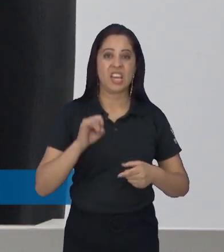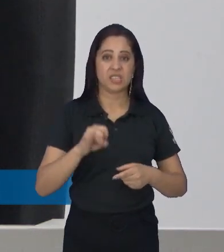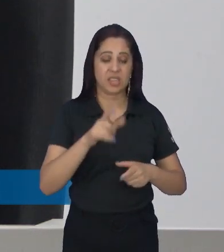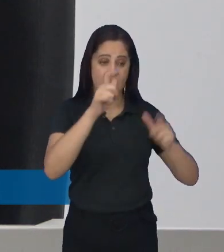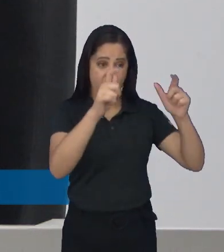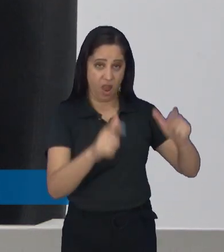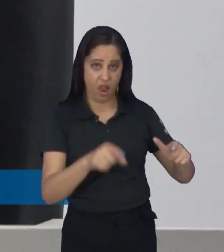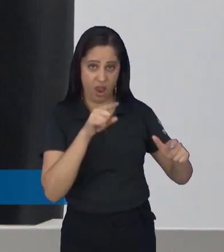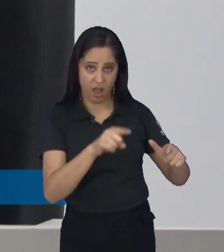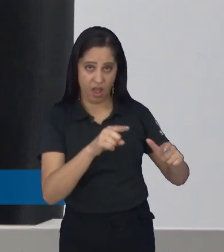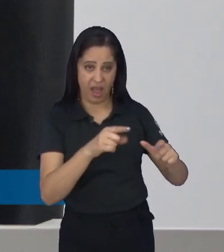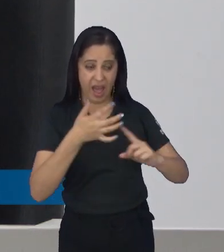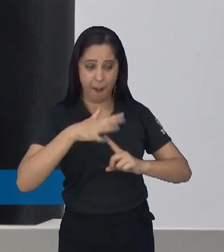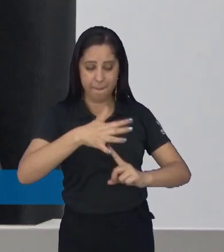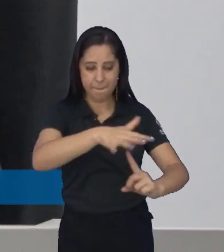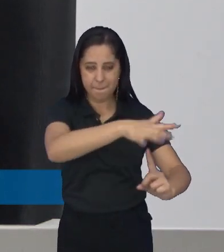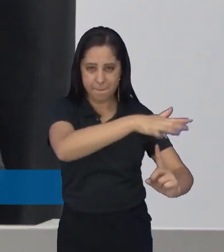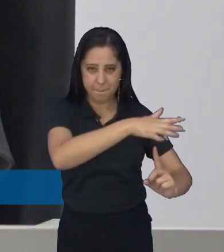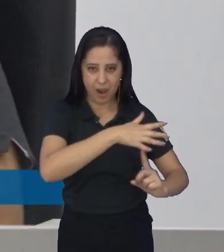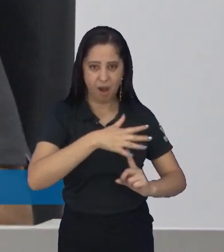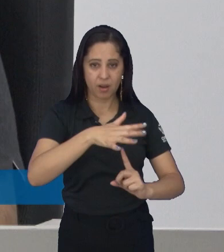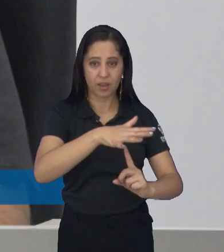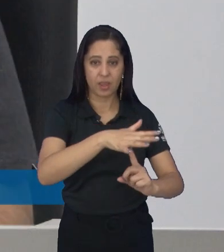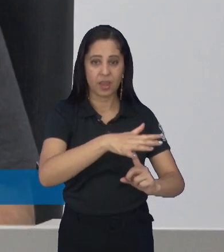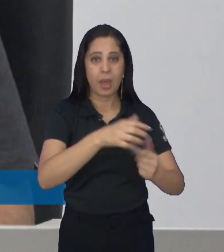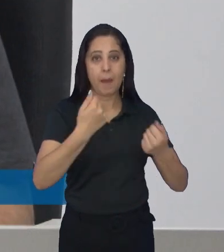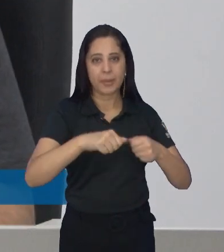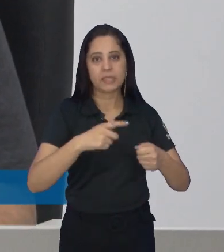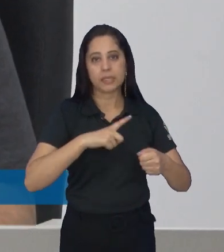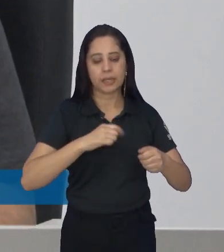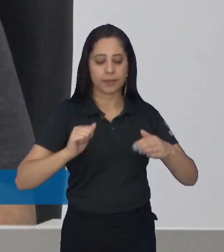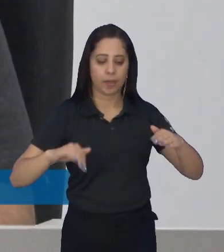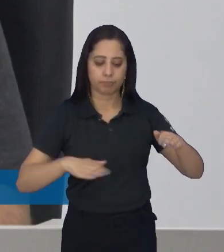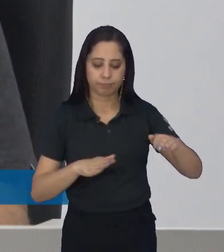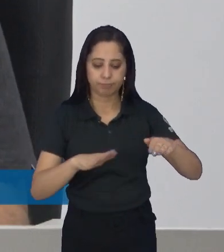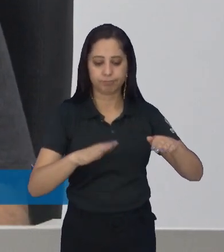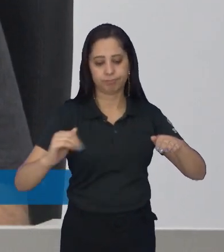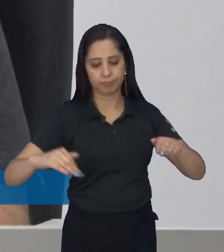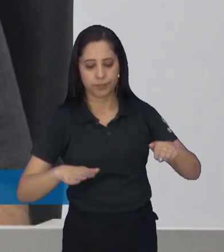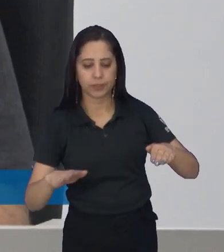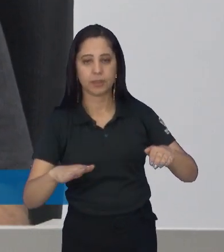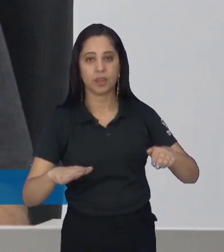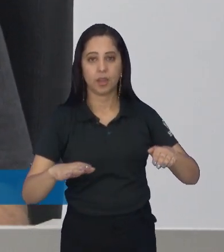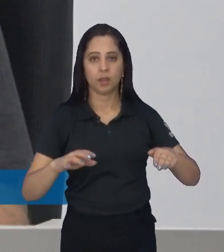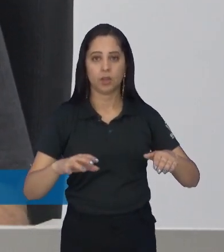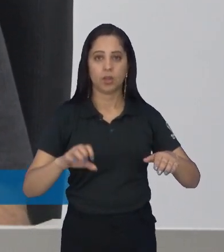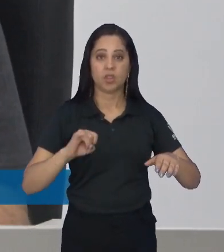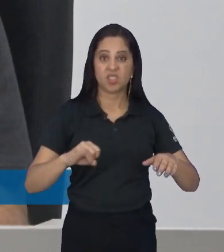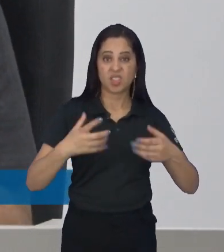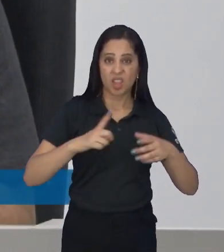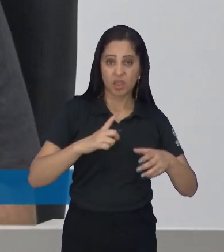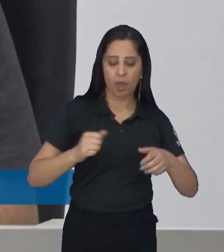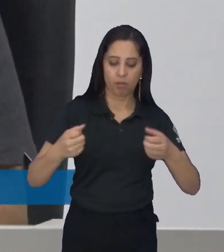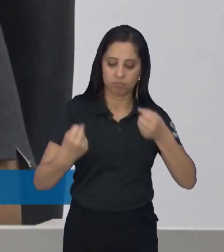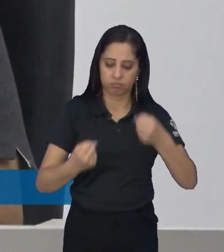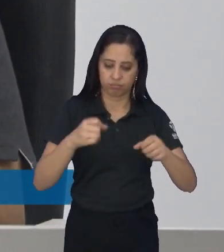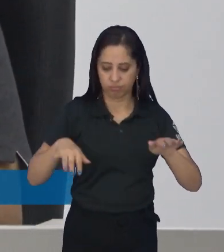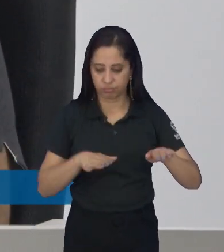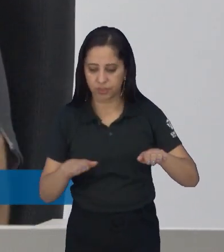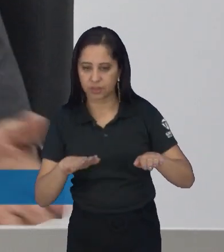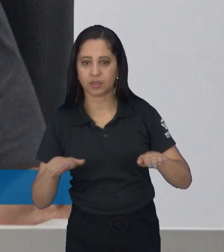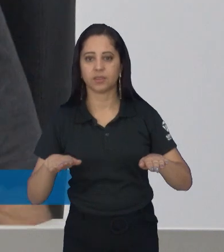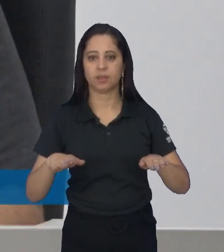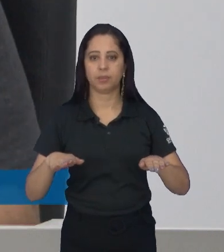um parque público você teria que ter estacionamento para você ter que ter estacionamento você tem que ter